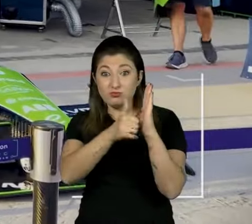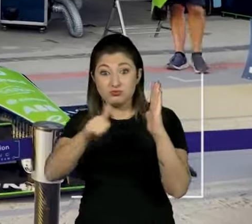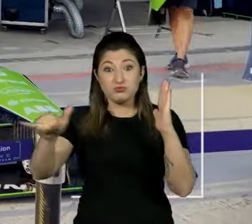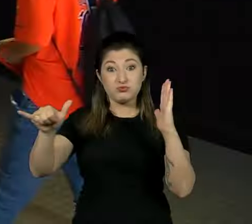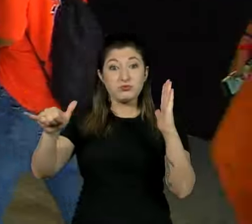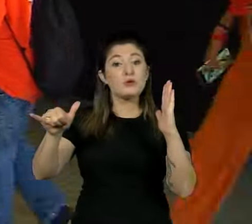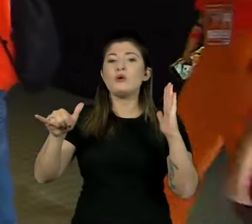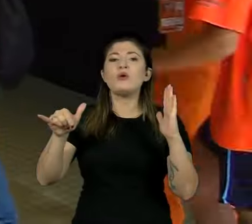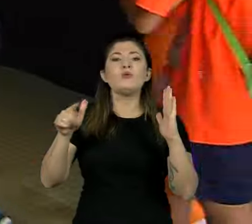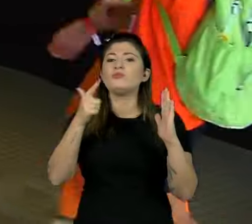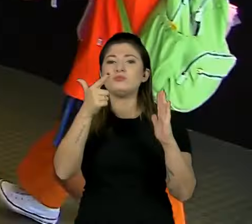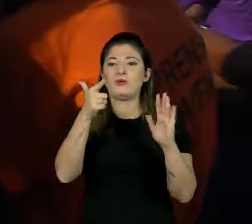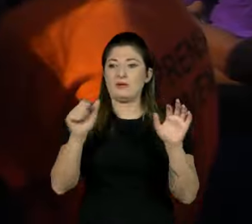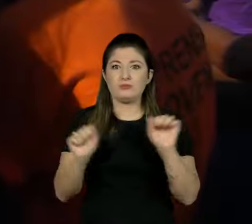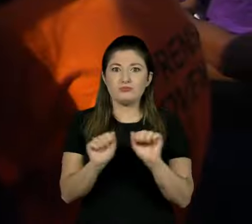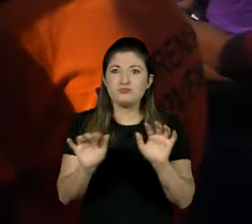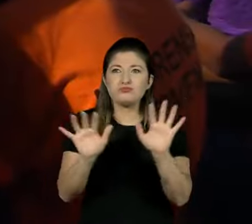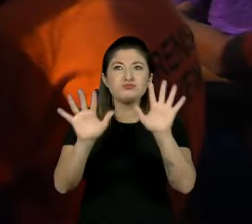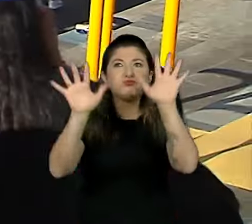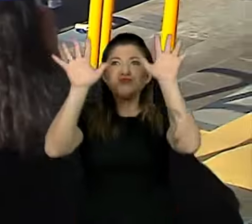meio ambiente.